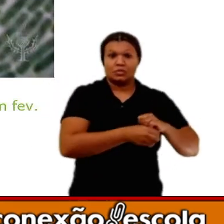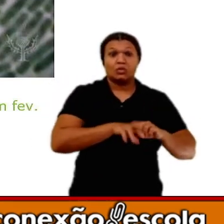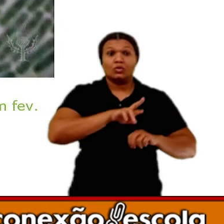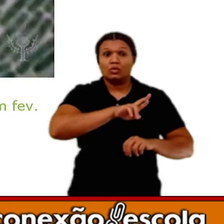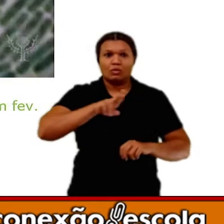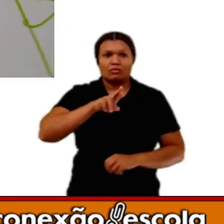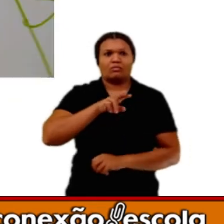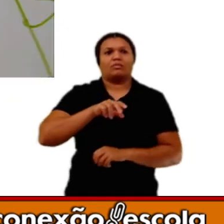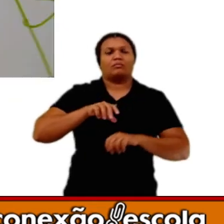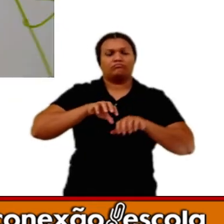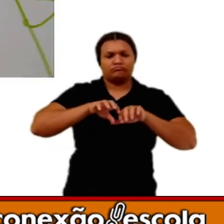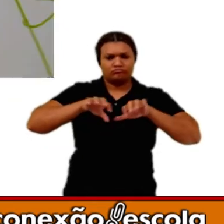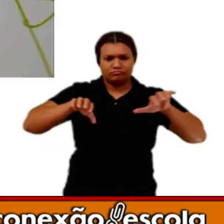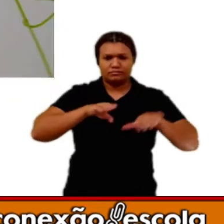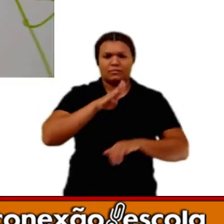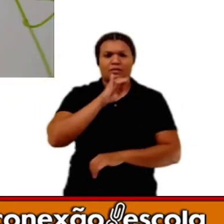binária.